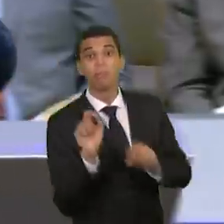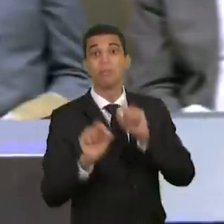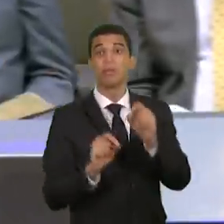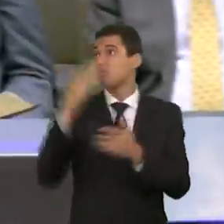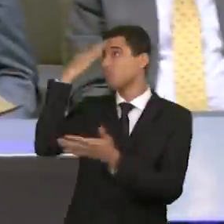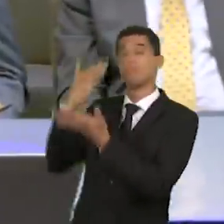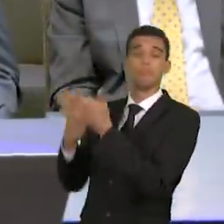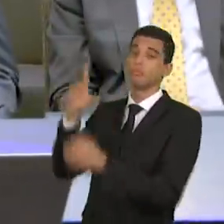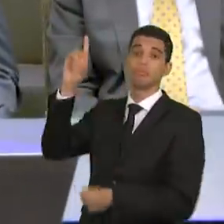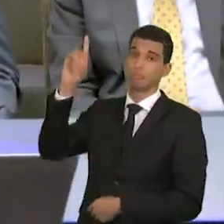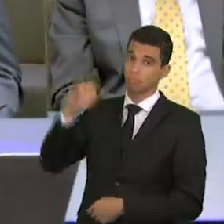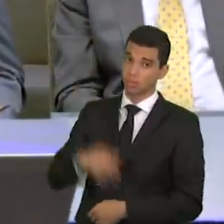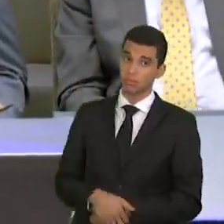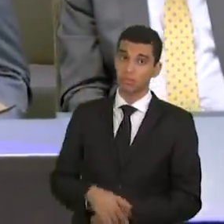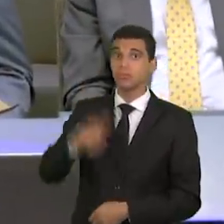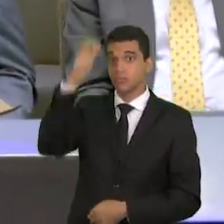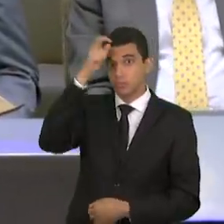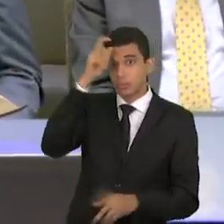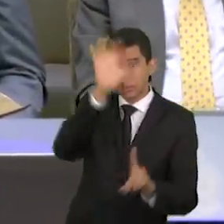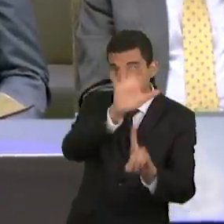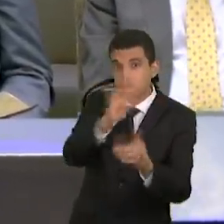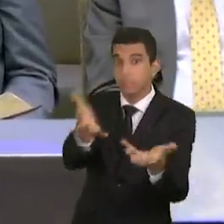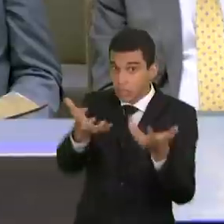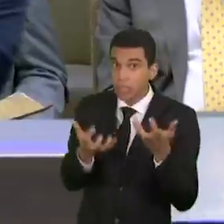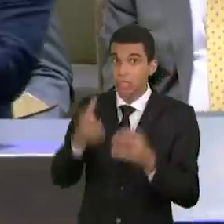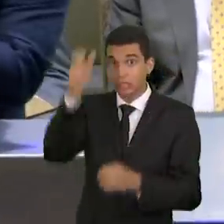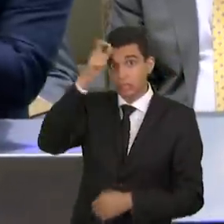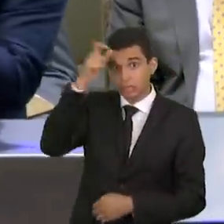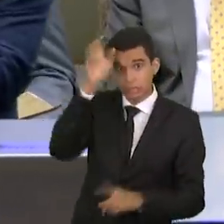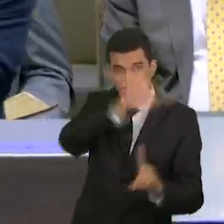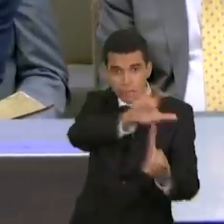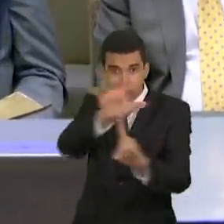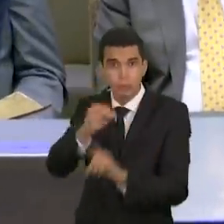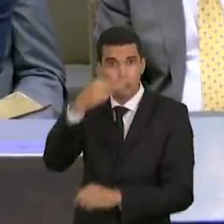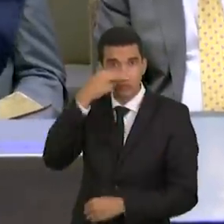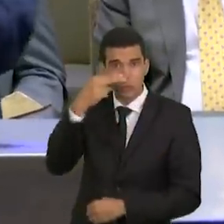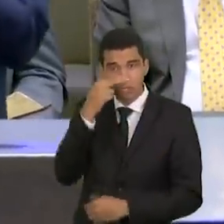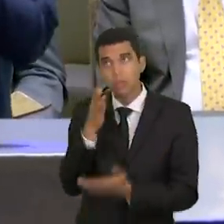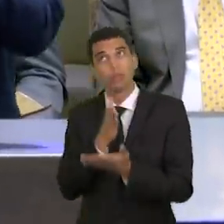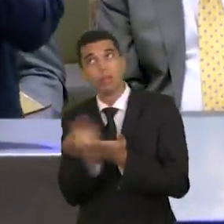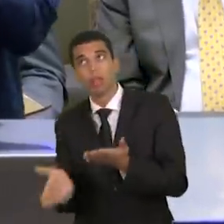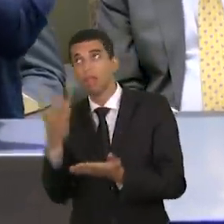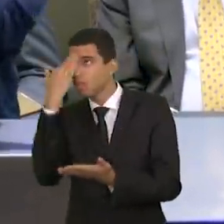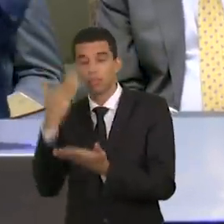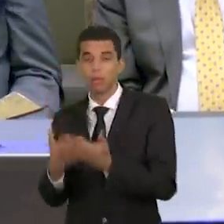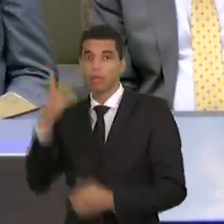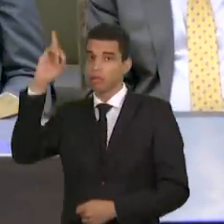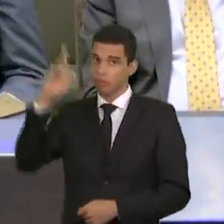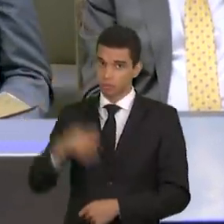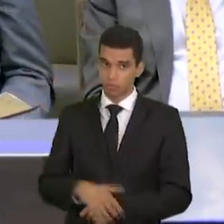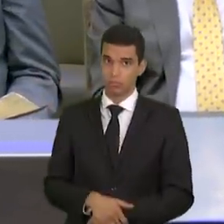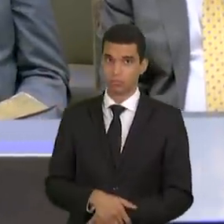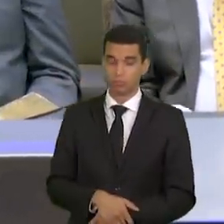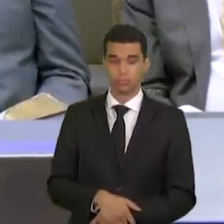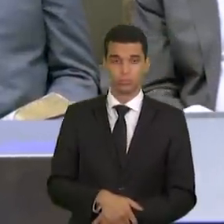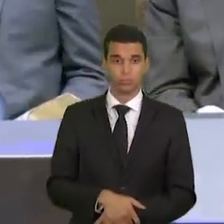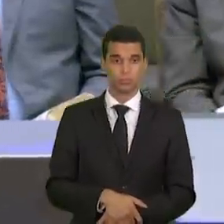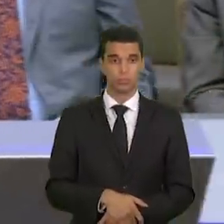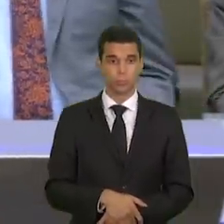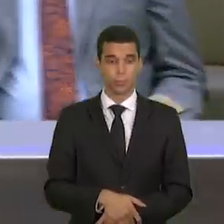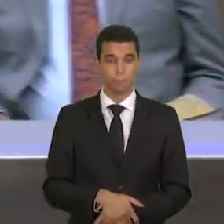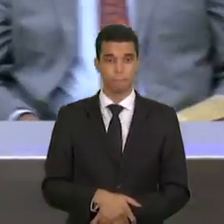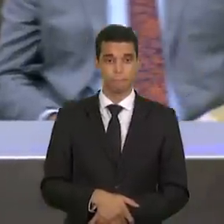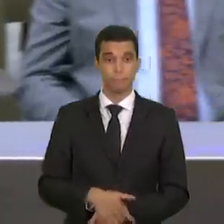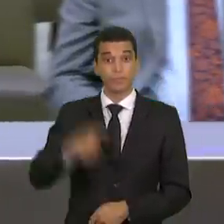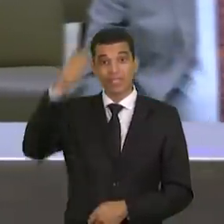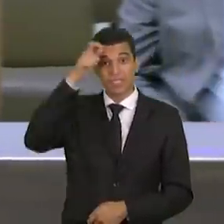Deus. Há uma ação orquestrada por Satanás para impedir que